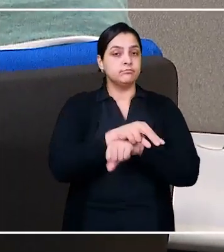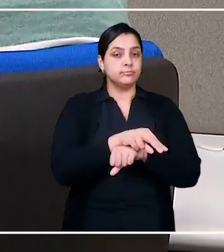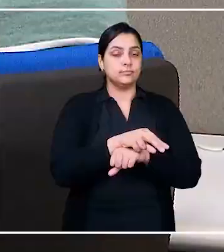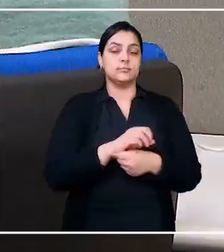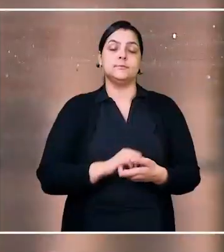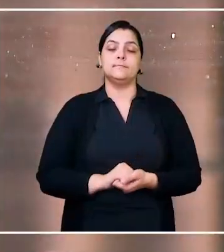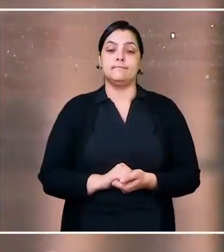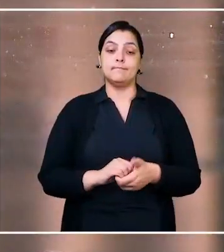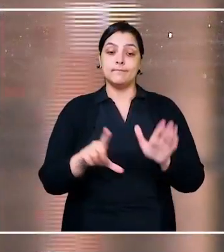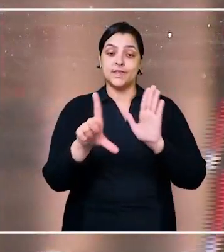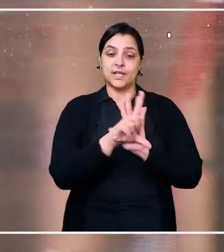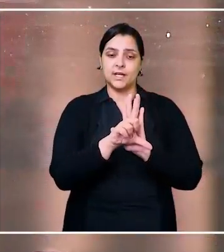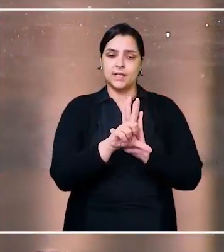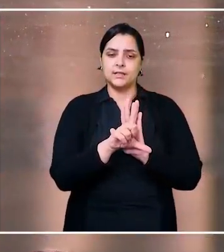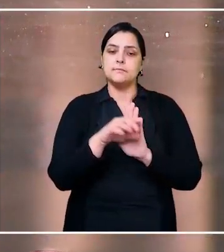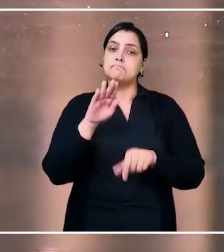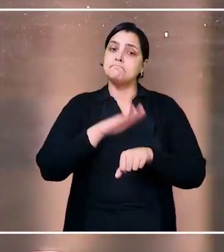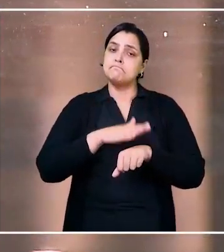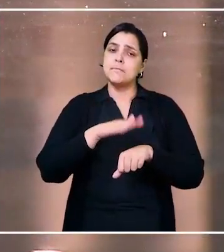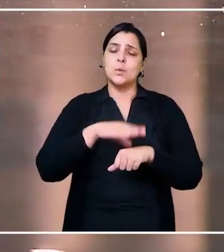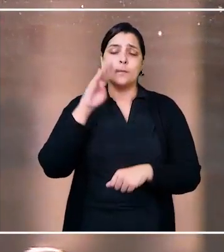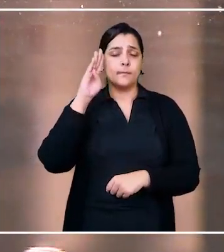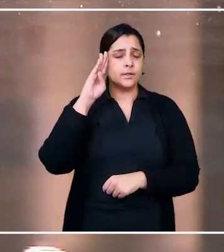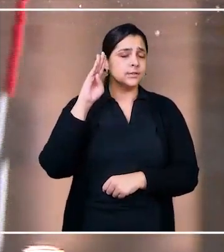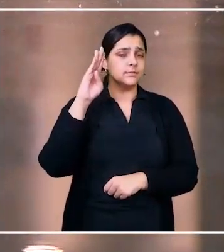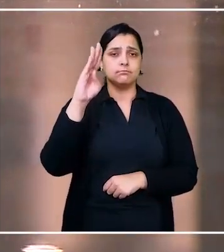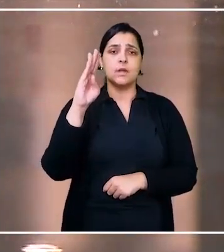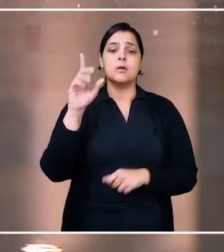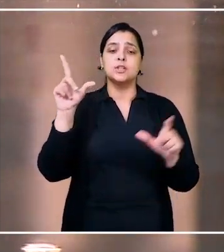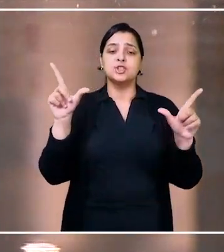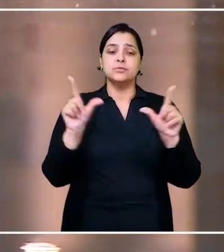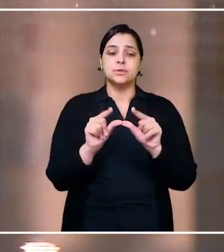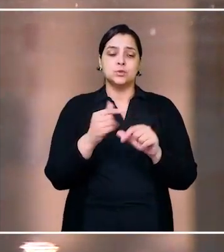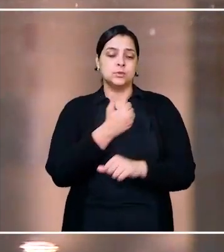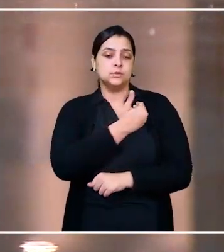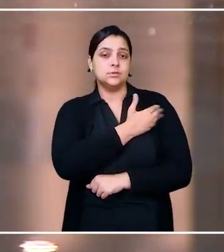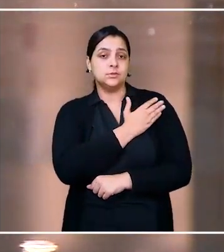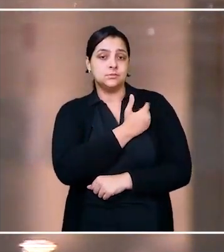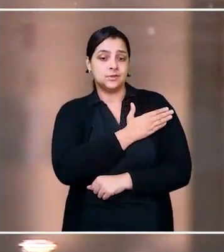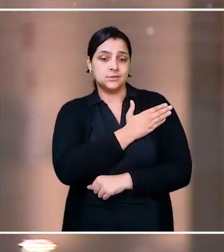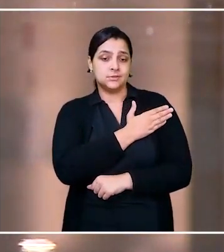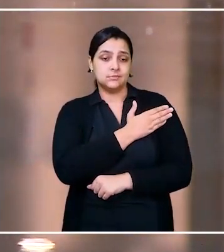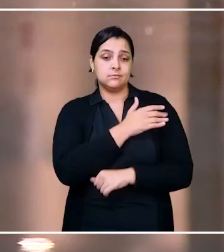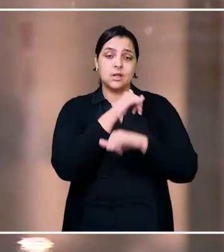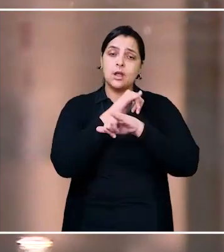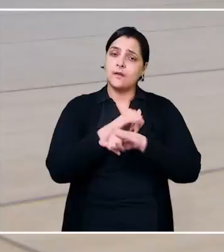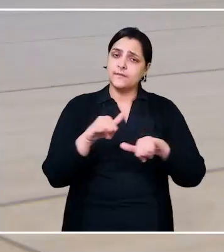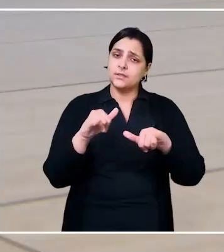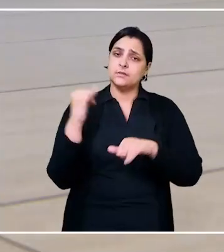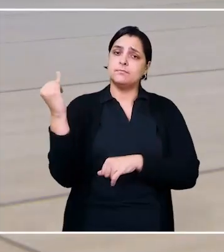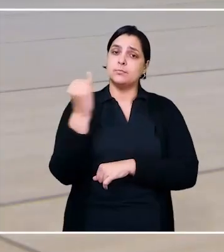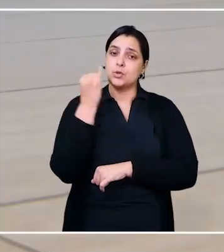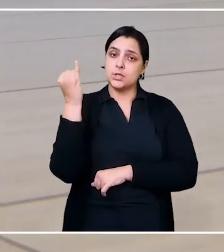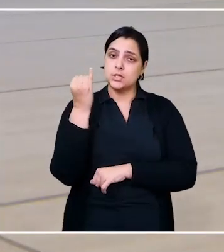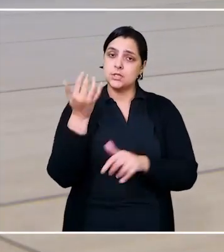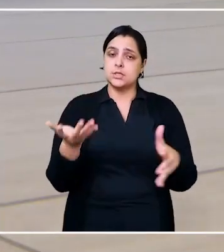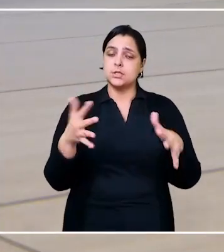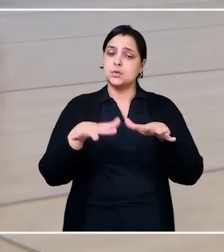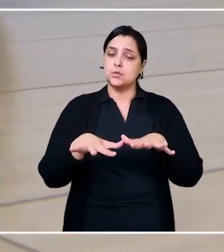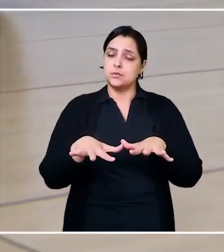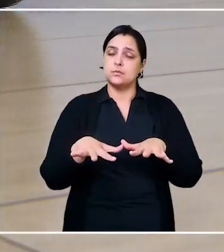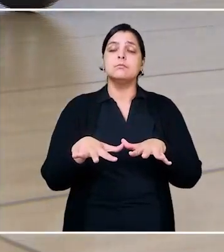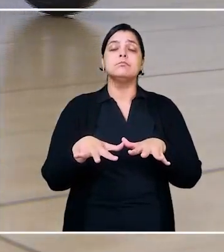deficiência a legislação foi um instrumento fundamental para diminuir a discriminação alertar sobre a